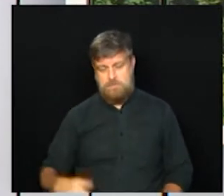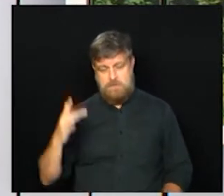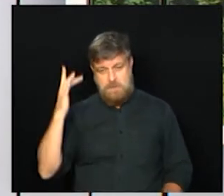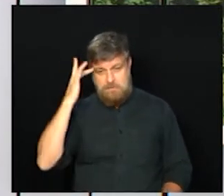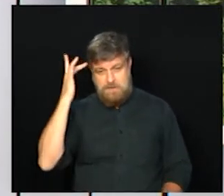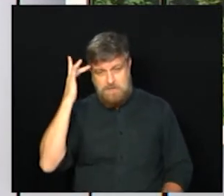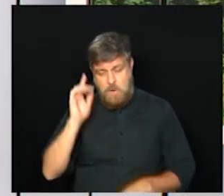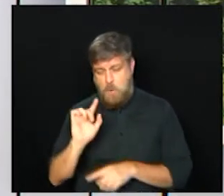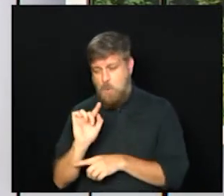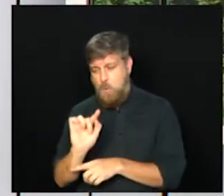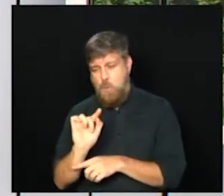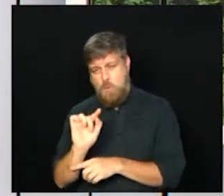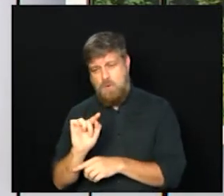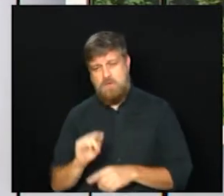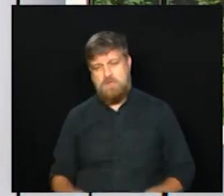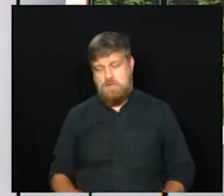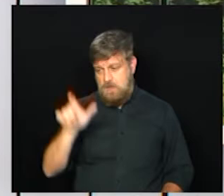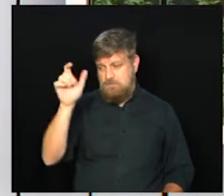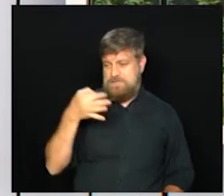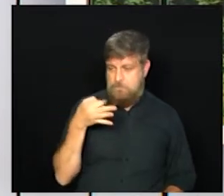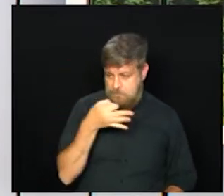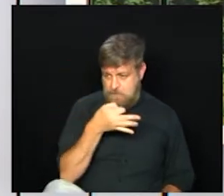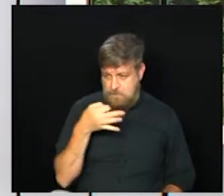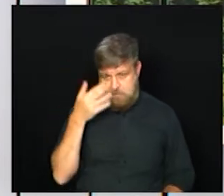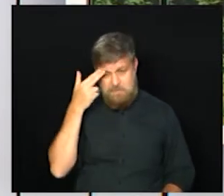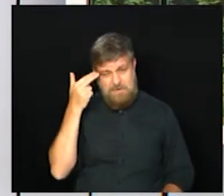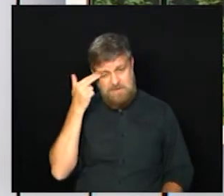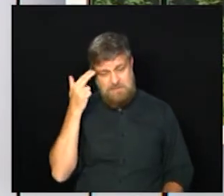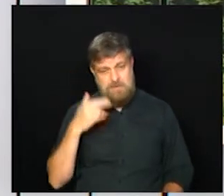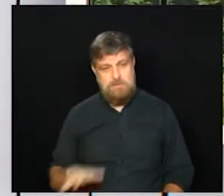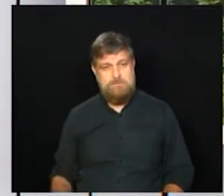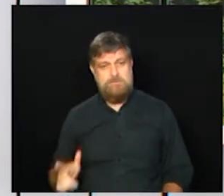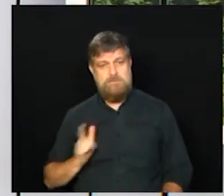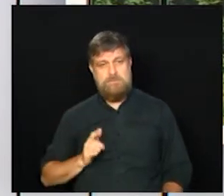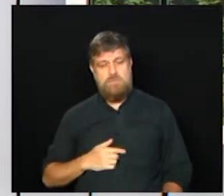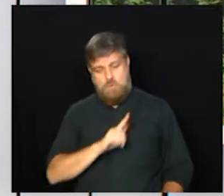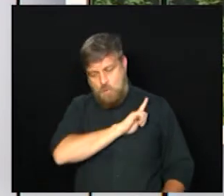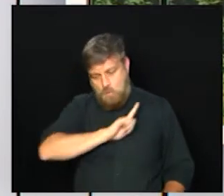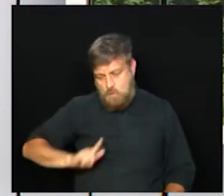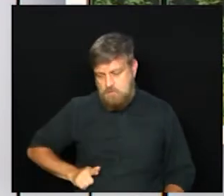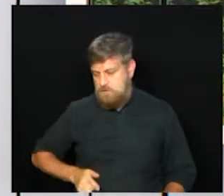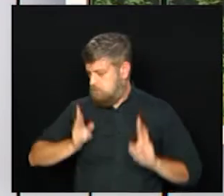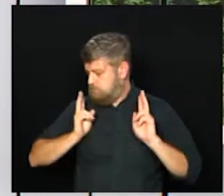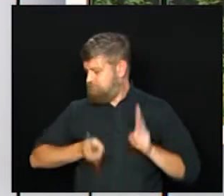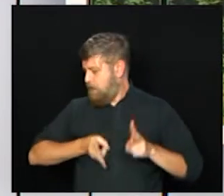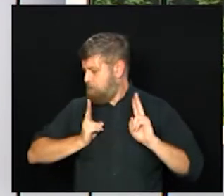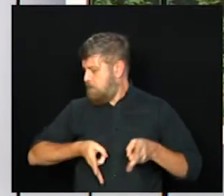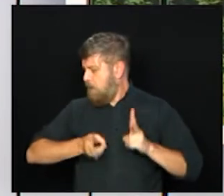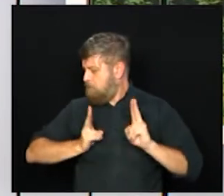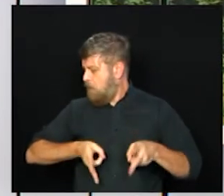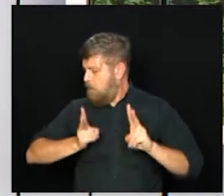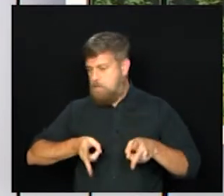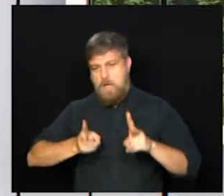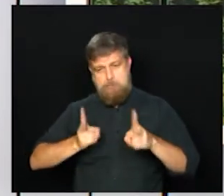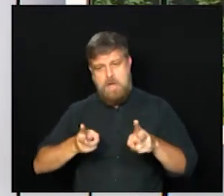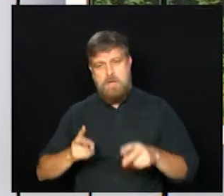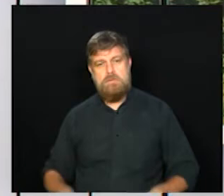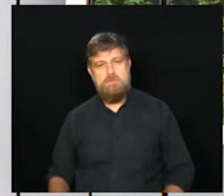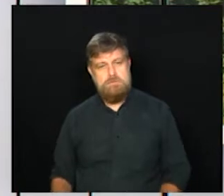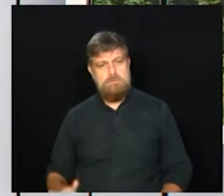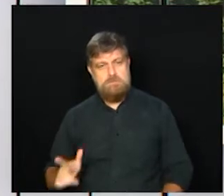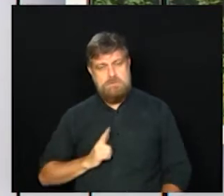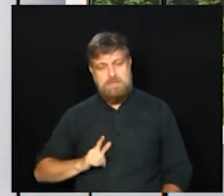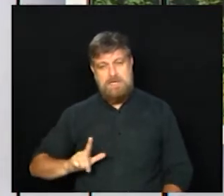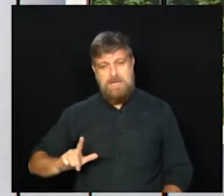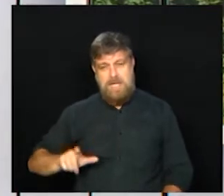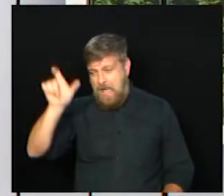mentalidade que você citou, Gabriel, o Estado reproduz. O Estado brasileiro reproduz. A Maria da